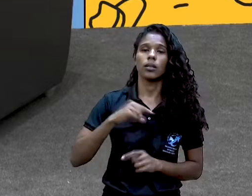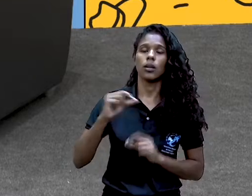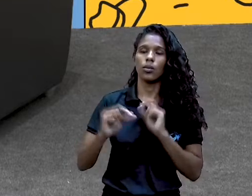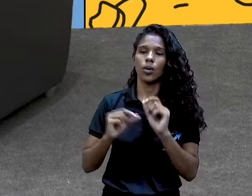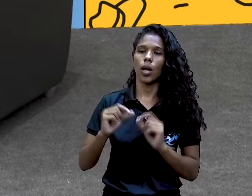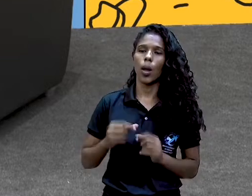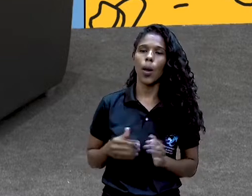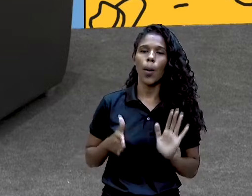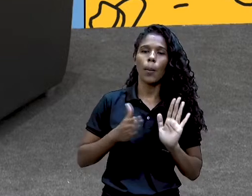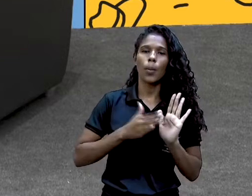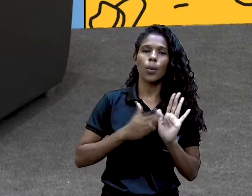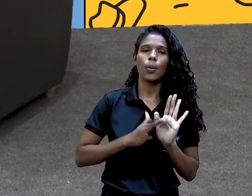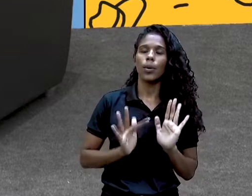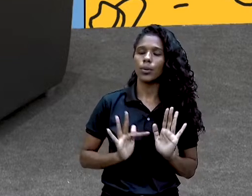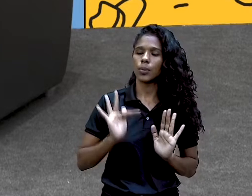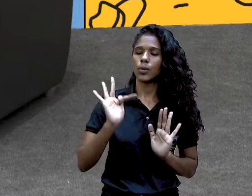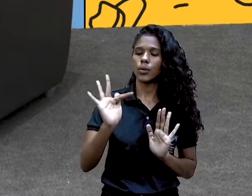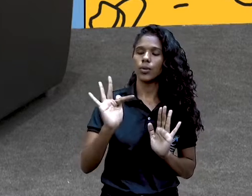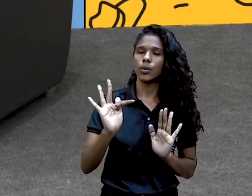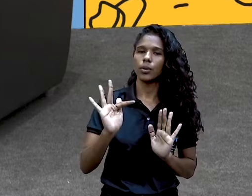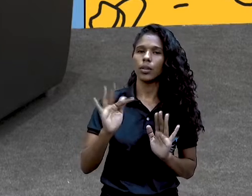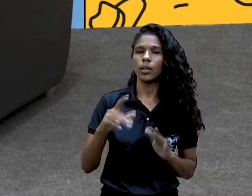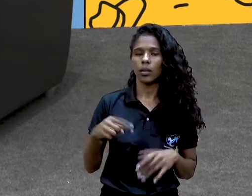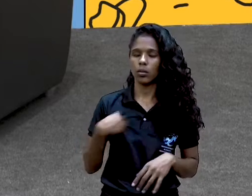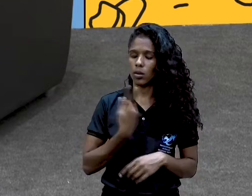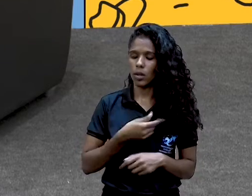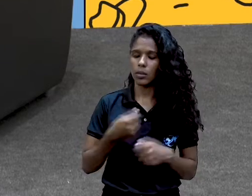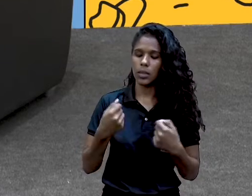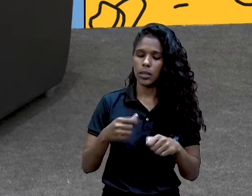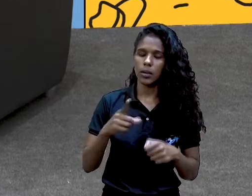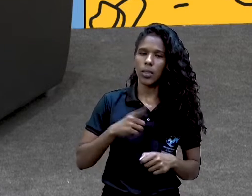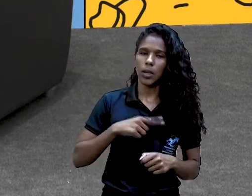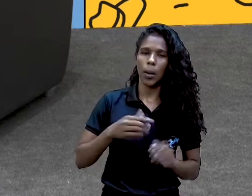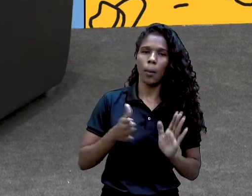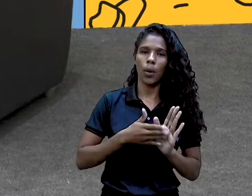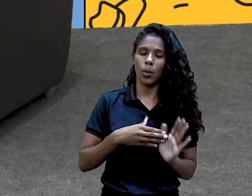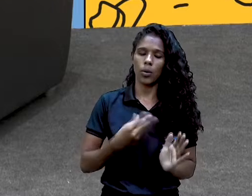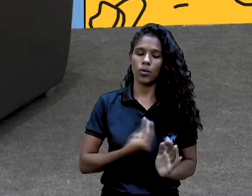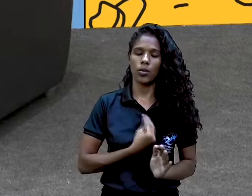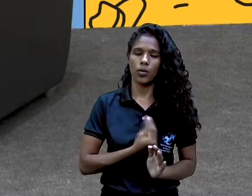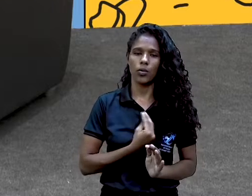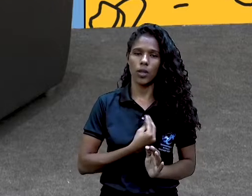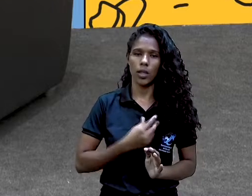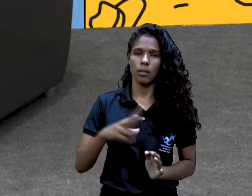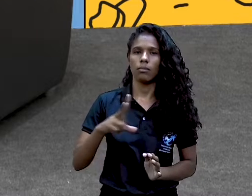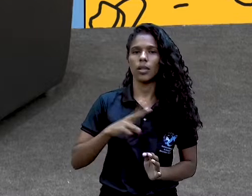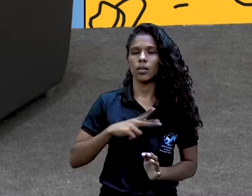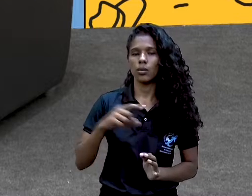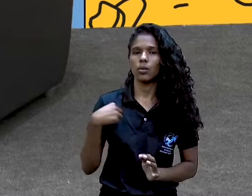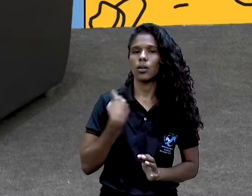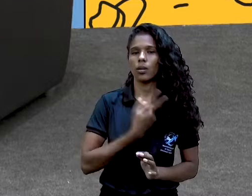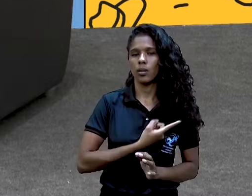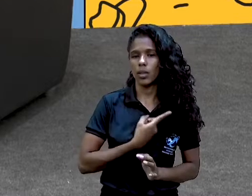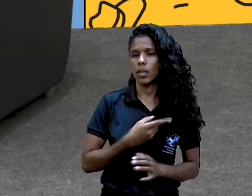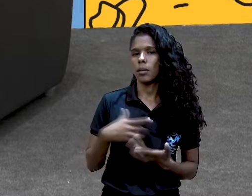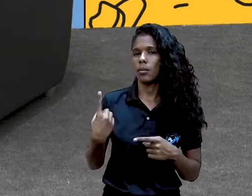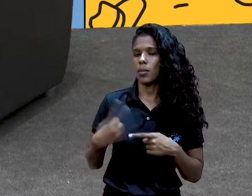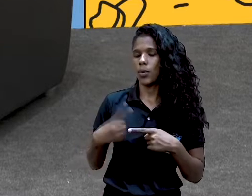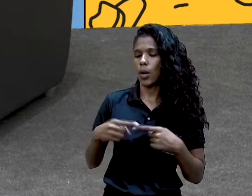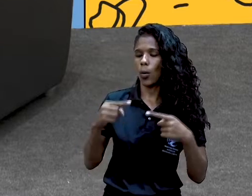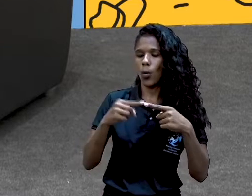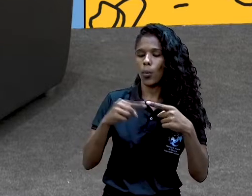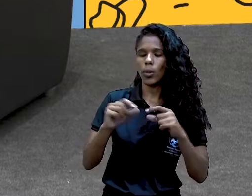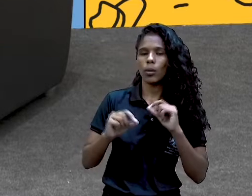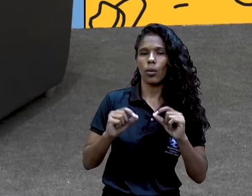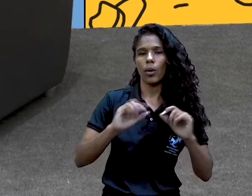amanhã. Então, o nosso projeto de vida, ele tem a ver com essa construção que acontece dentro da sala de aula. Eu